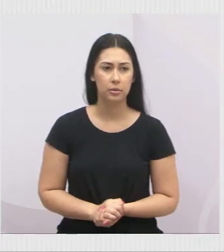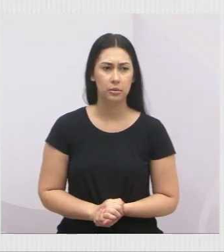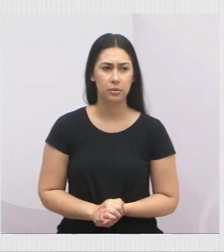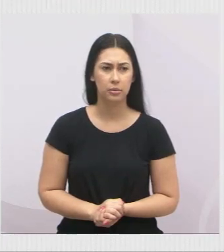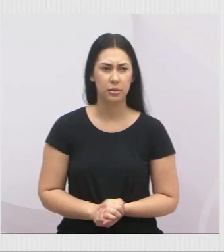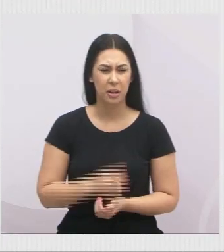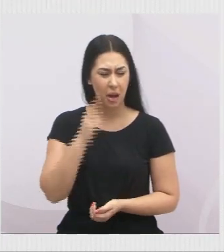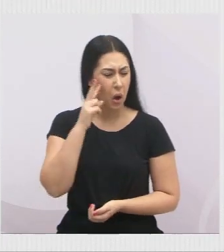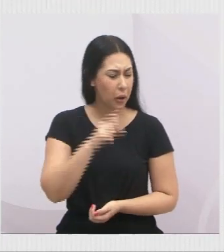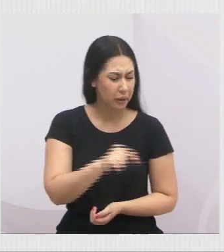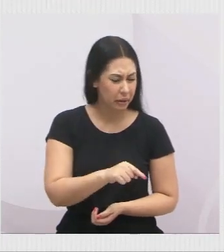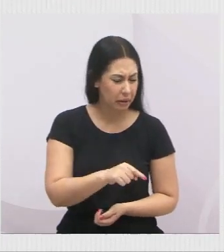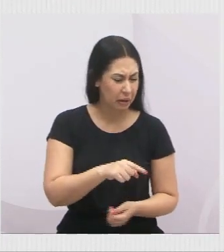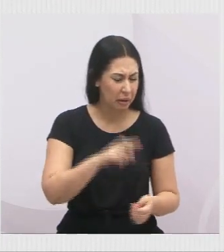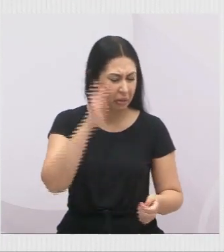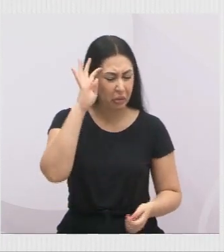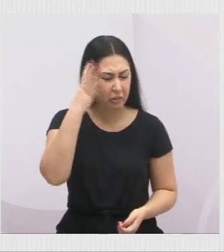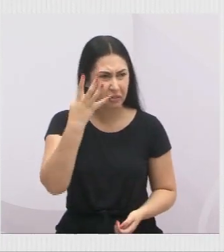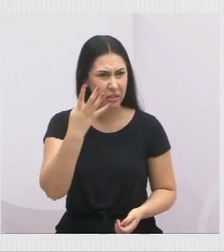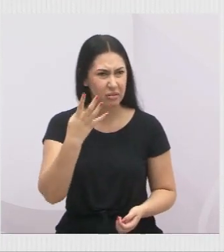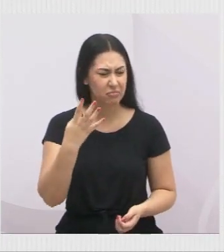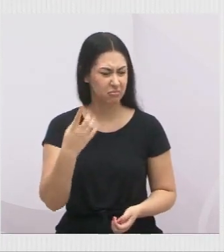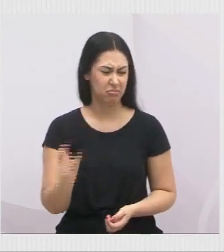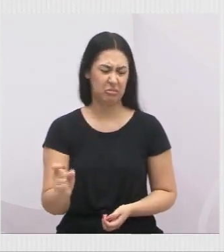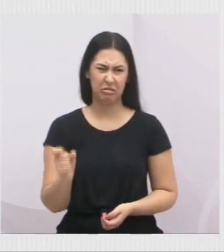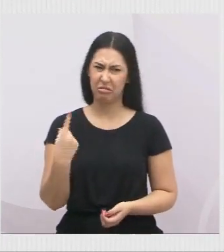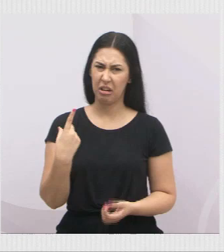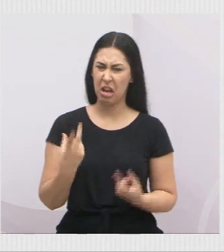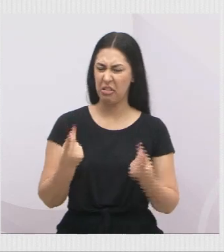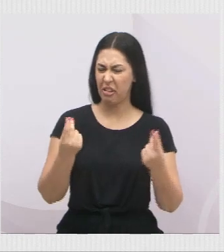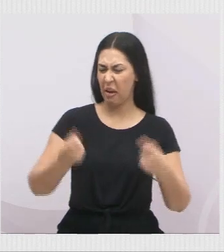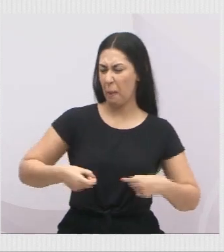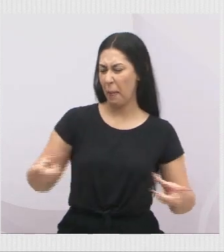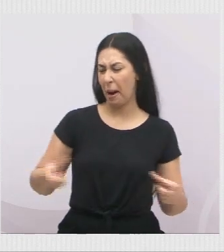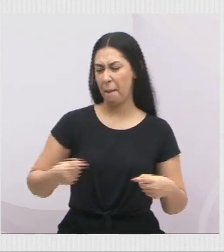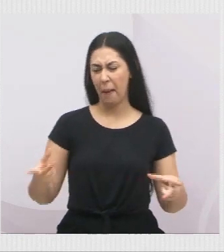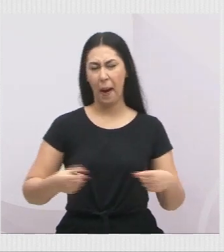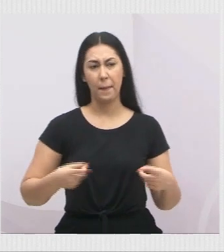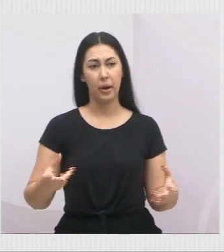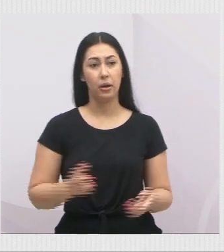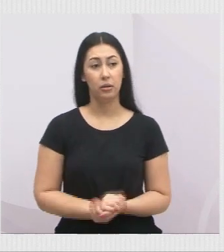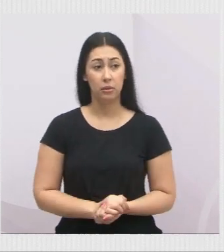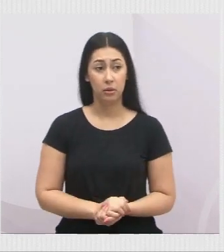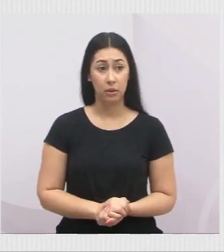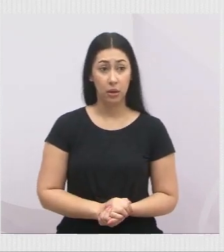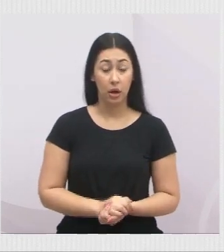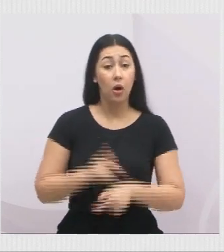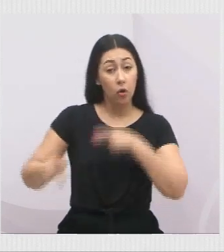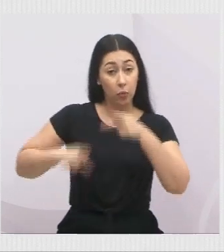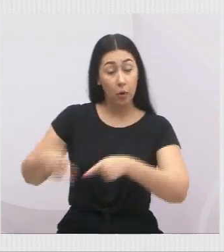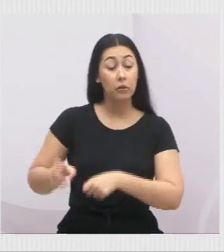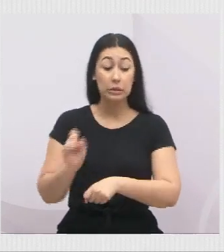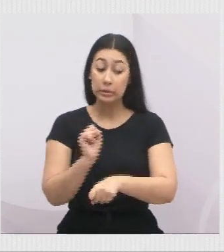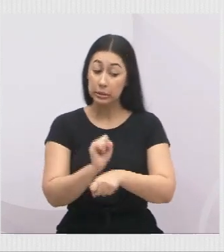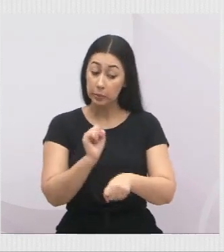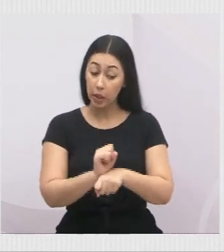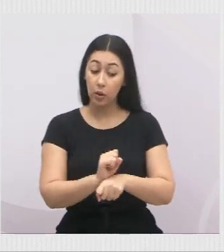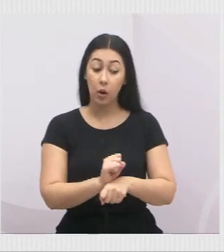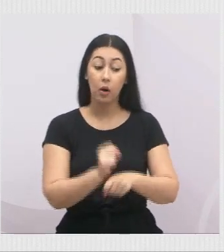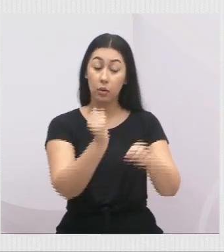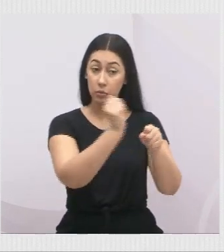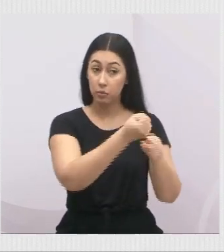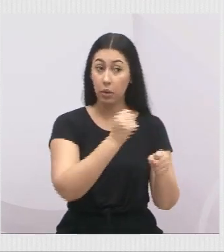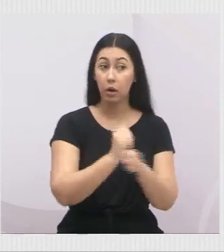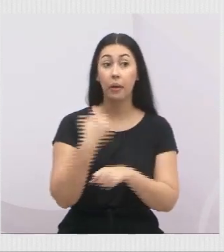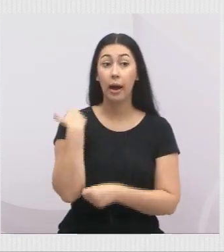pior que presente de grego. Isso aqui é desperdício de dinheiro público. Apesar de ser uma obra esperada pela população, e a gente saber da